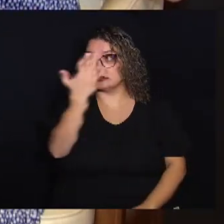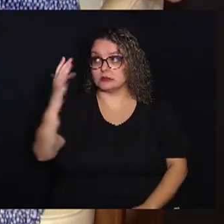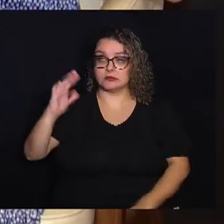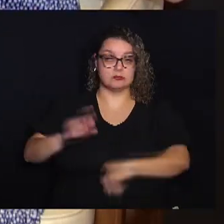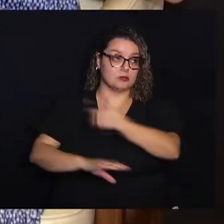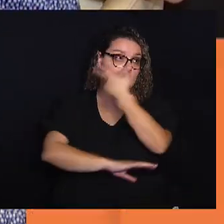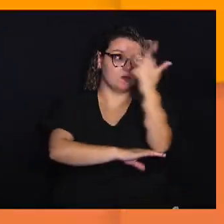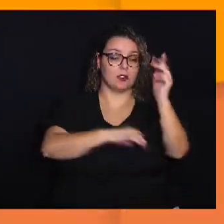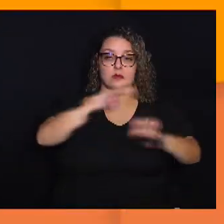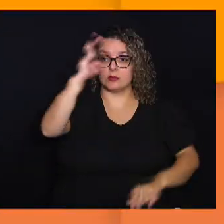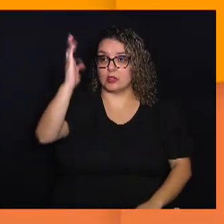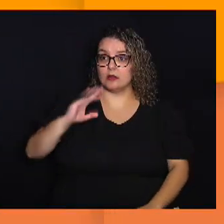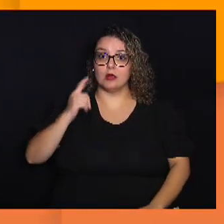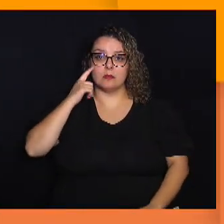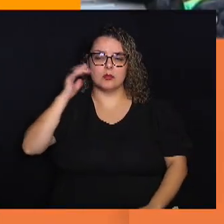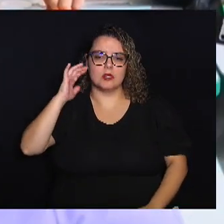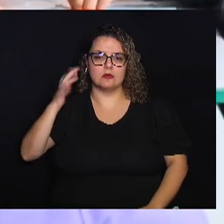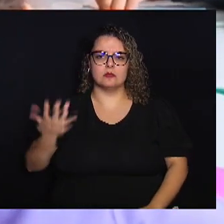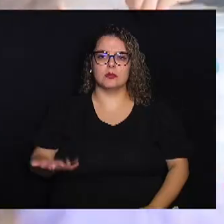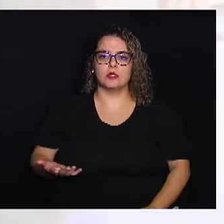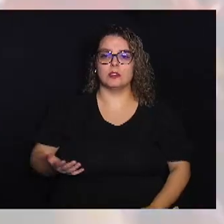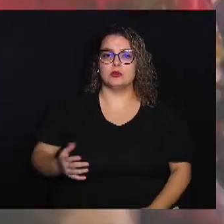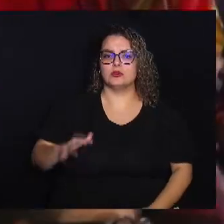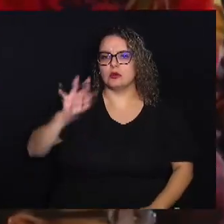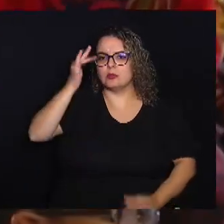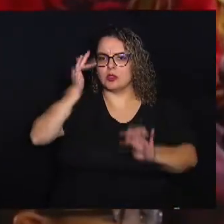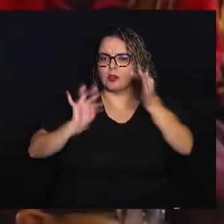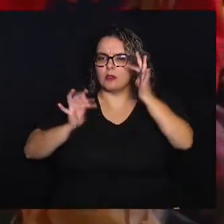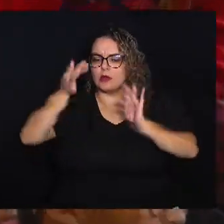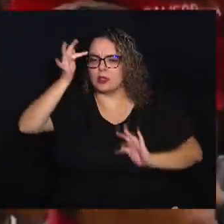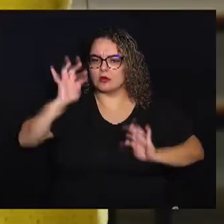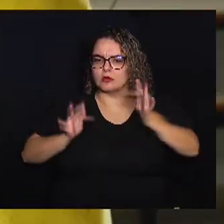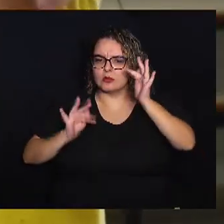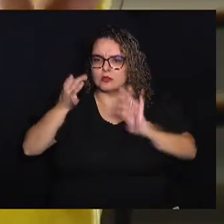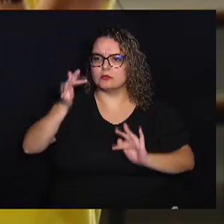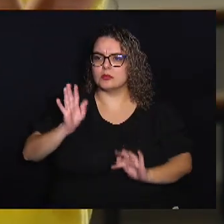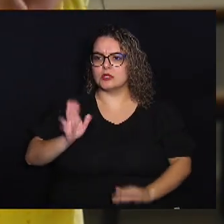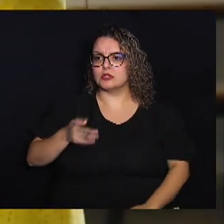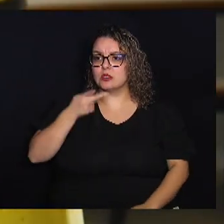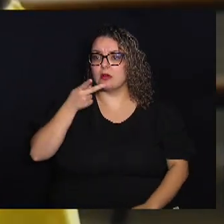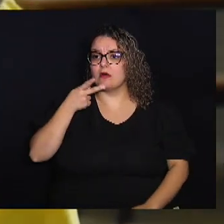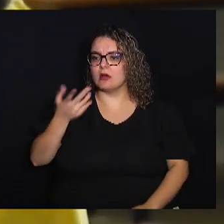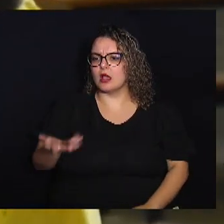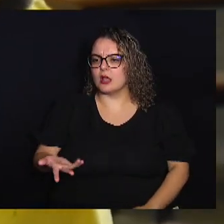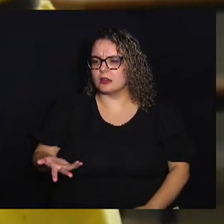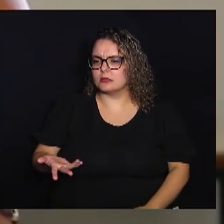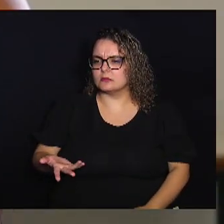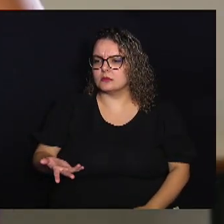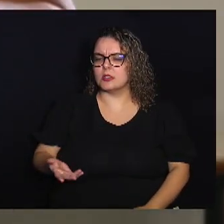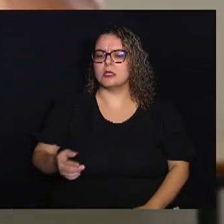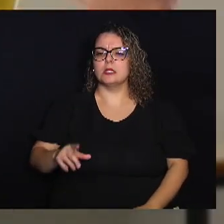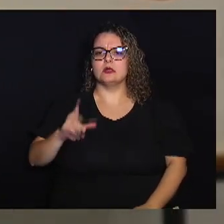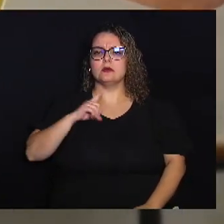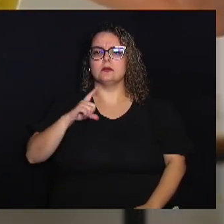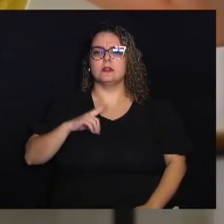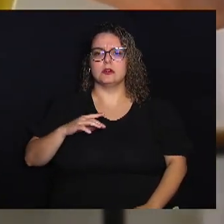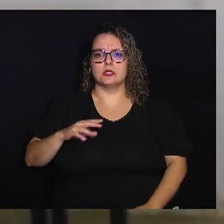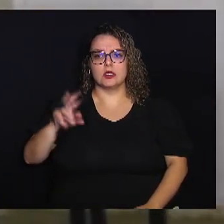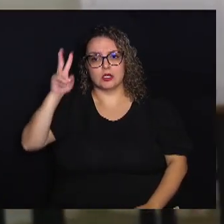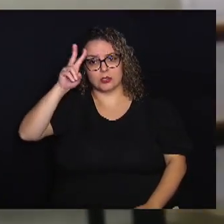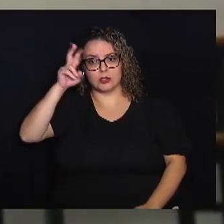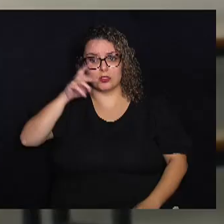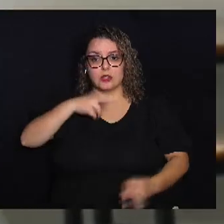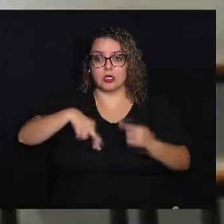um projeto pensado que, sobre o folclore, sobre as histórias folclóricas, já se fala bastante. Então, vamos pegar histórias que tenham a ver com